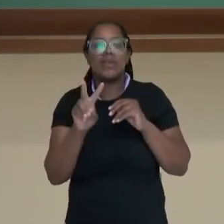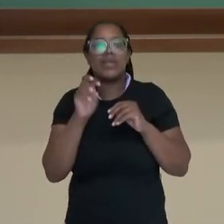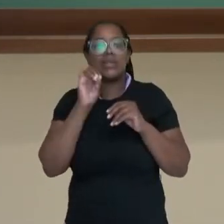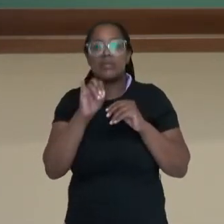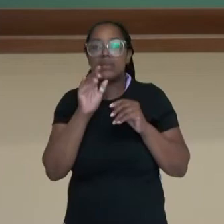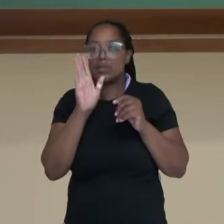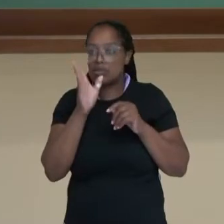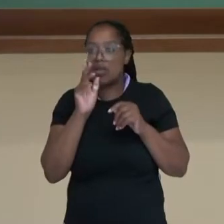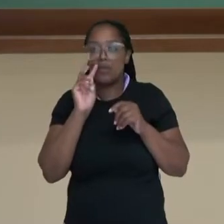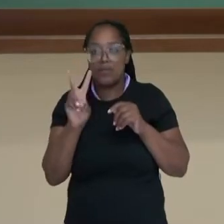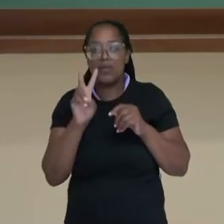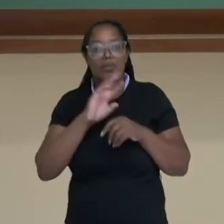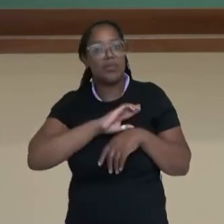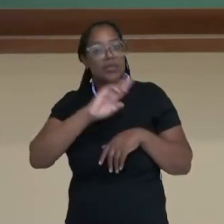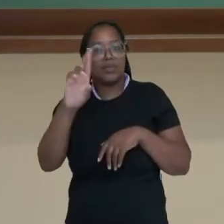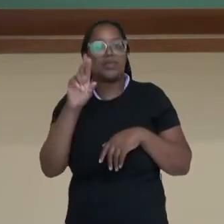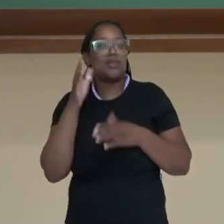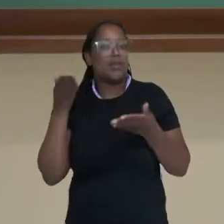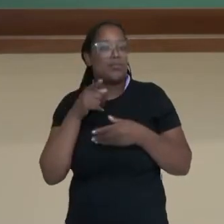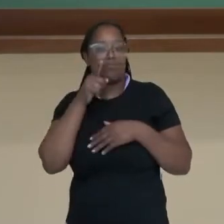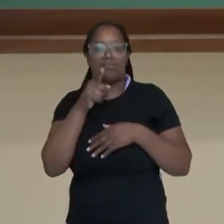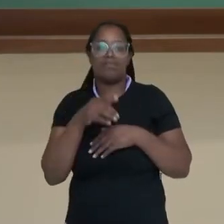símbolos religiosos com você.